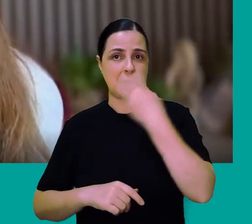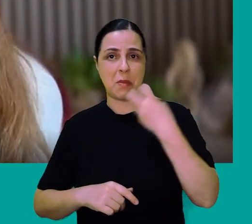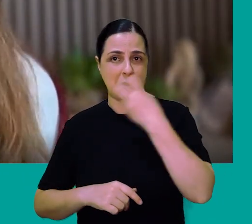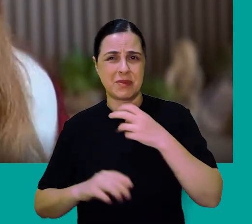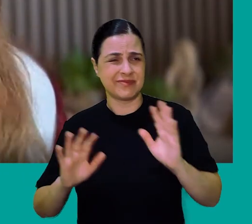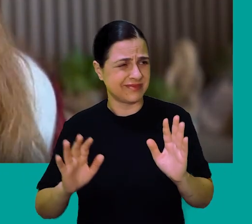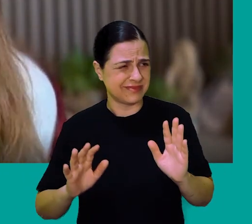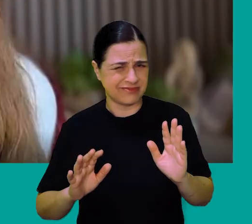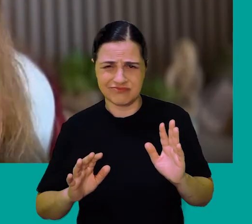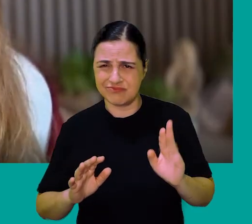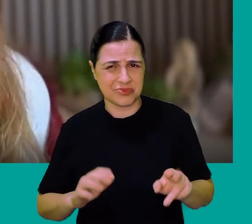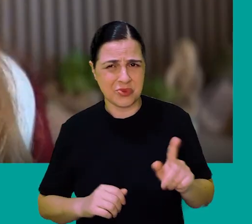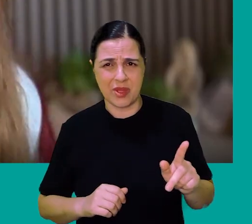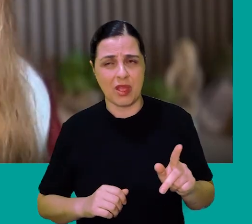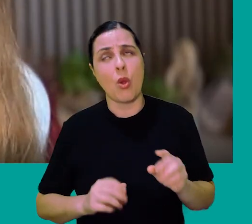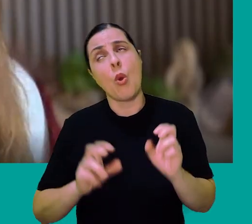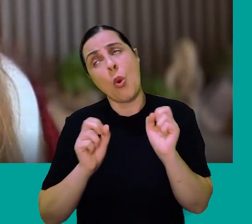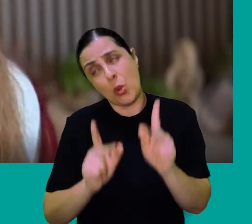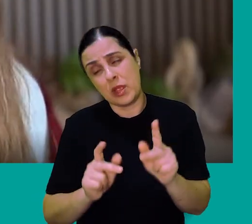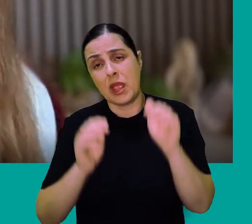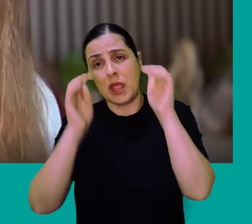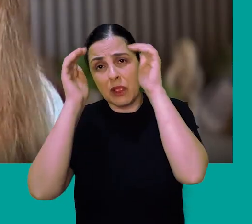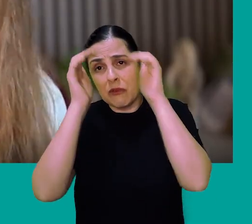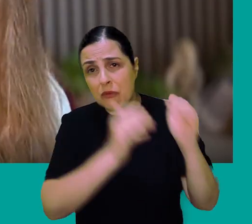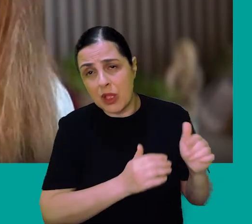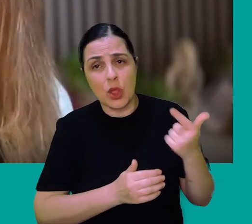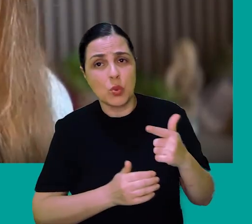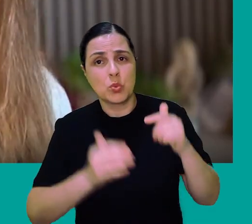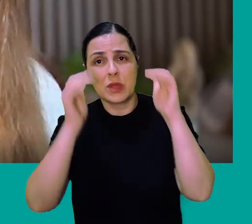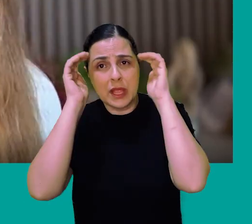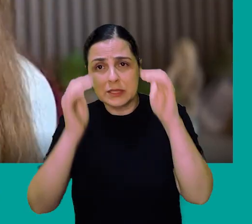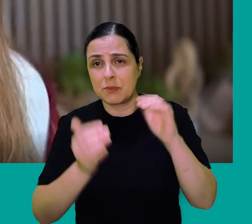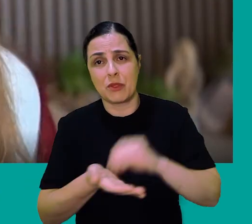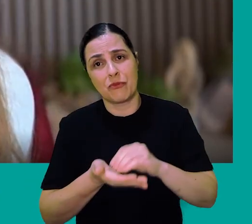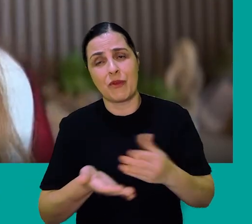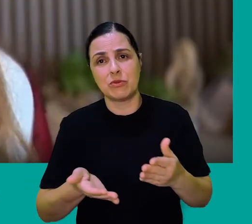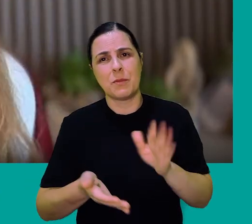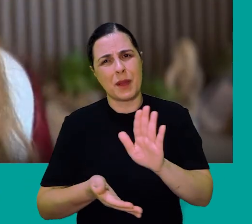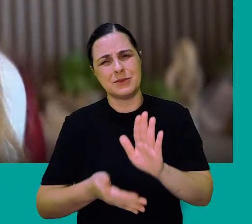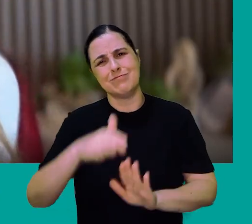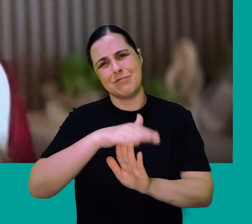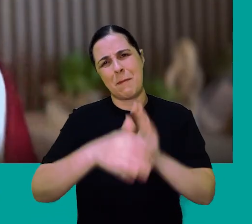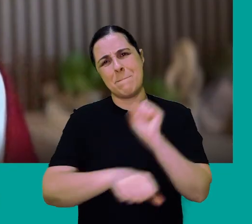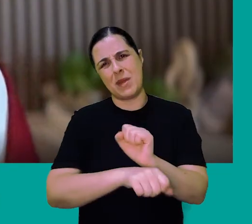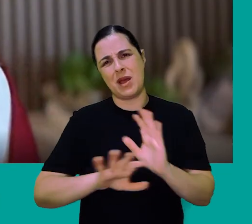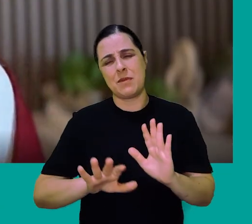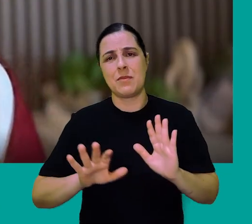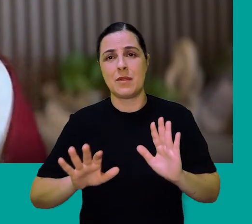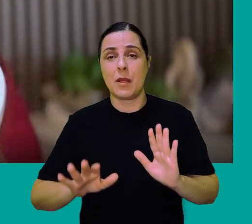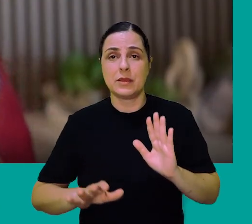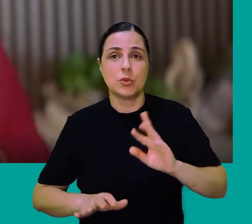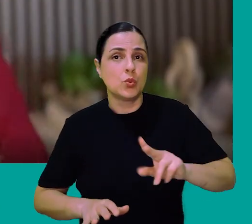é, tudo bem, é tipo uma falta de respeito, é algo que te incomoda, é uma brincadeira que, tipo, deu, né, vamos parar. Mas não é uma